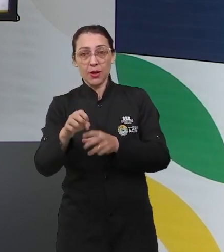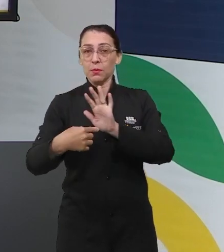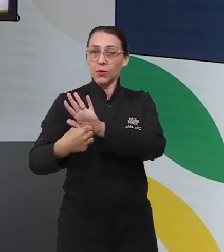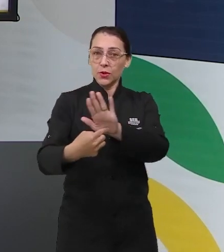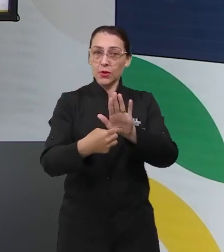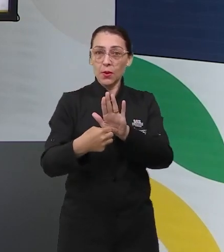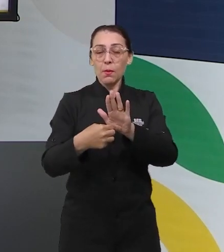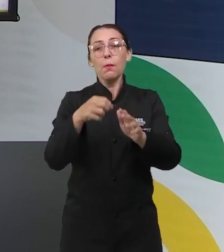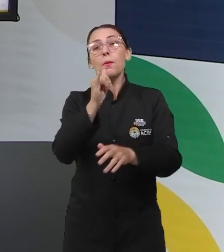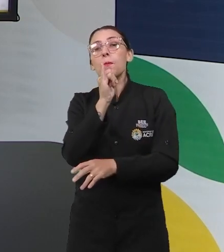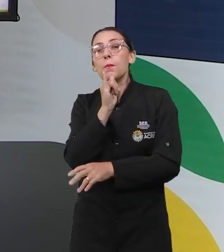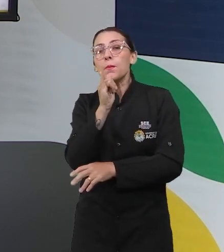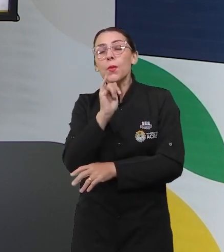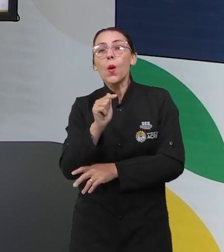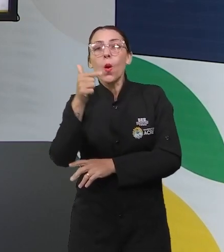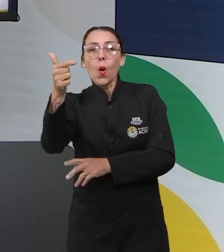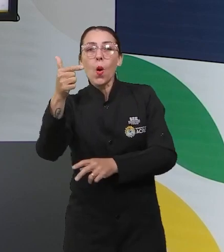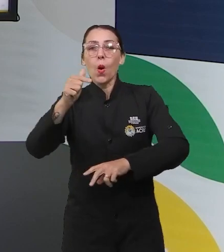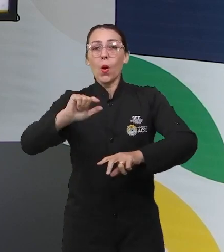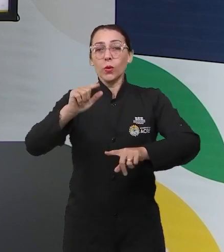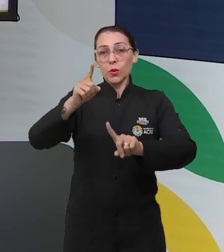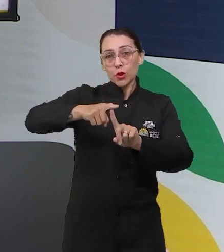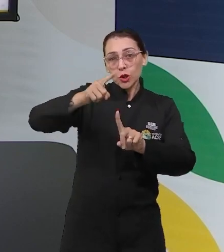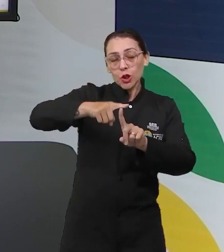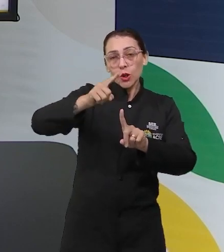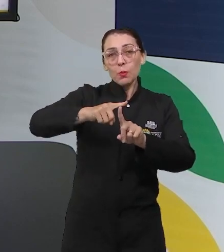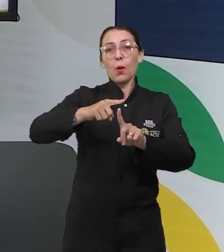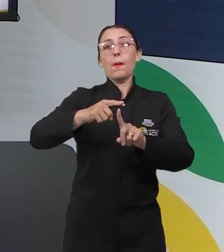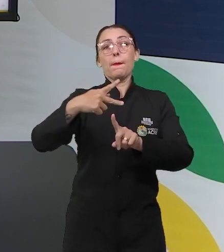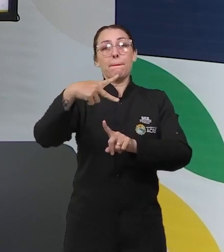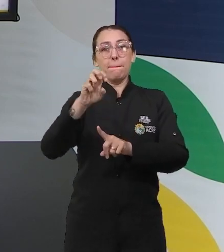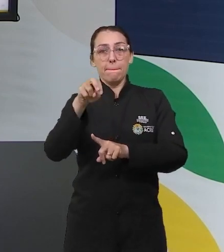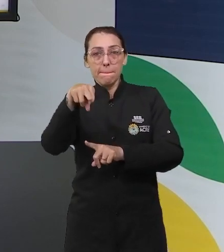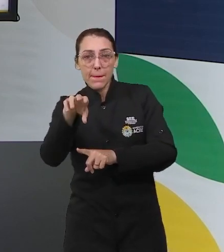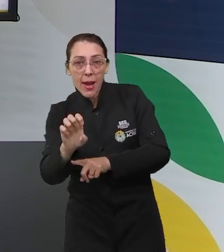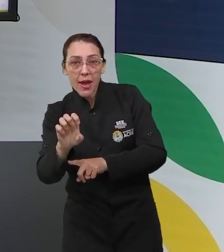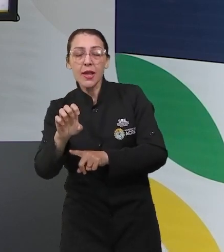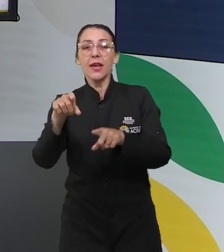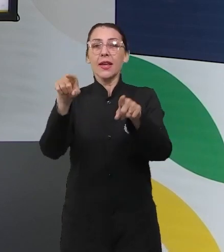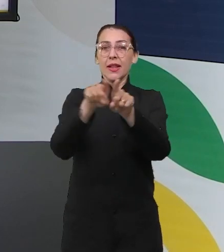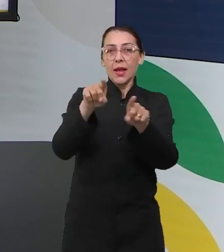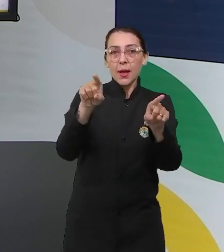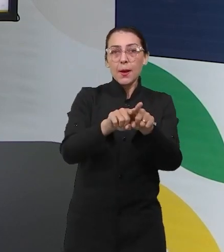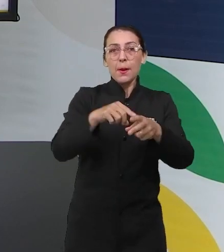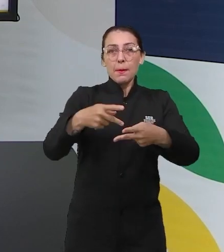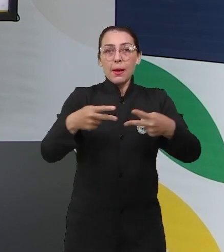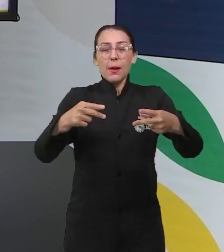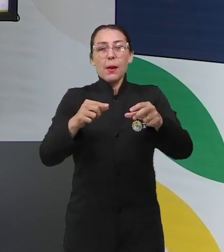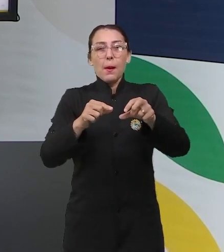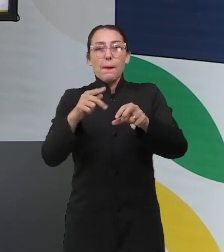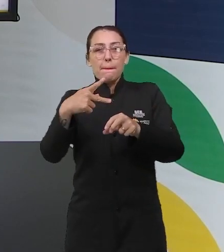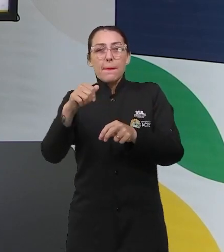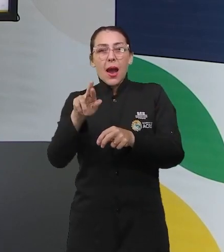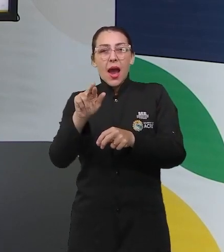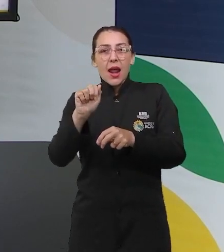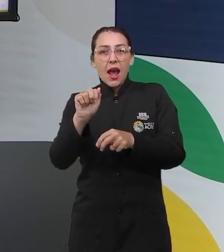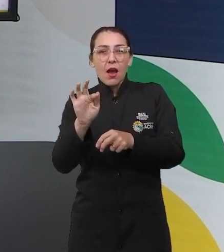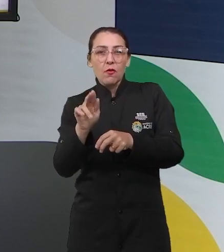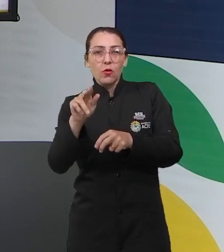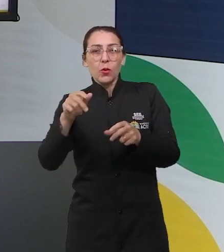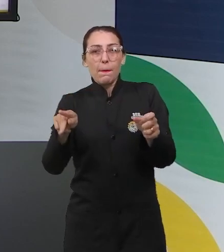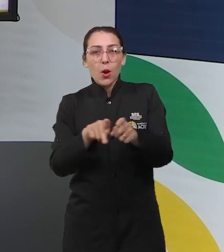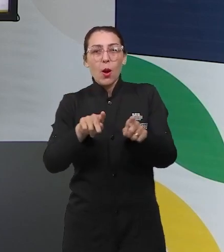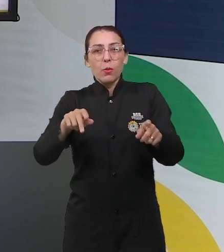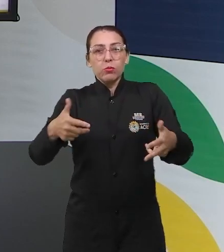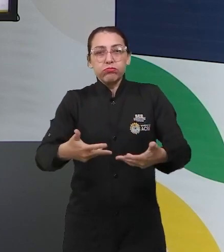espaguete. Por exemplo, outras espécies de macarrão, como o penne, como aquele macarrão parafuso, macarrão de lasanha,